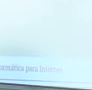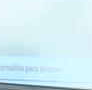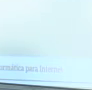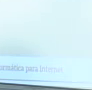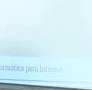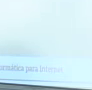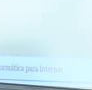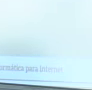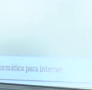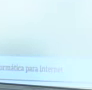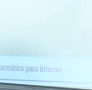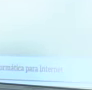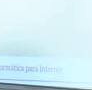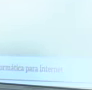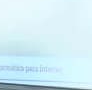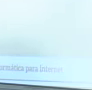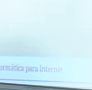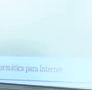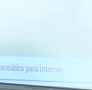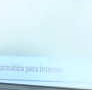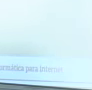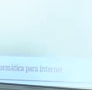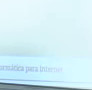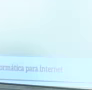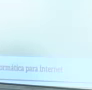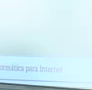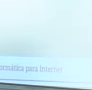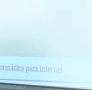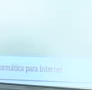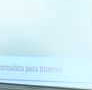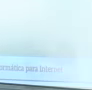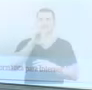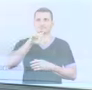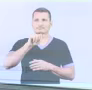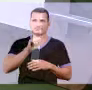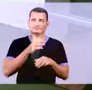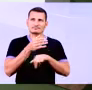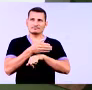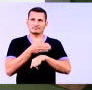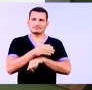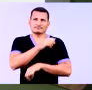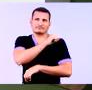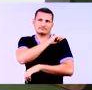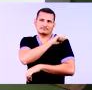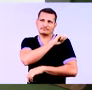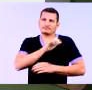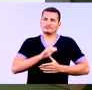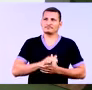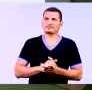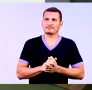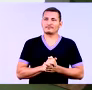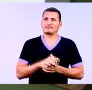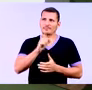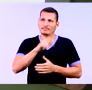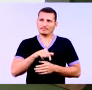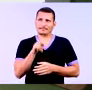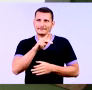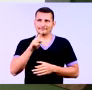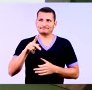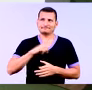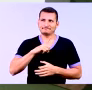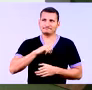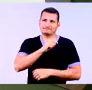que nós fizemos. Então, professora Mariela, passo a palavra, por favor, as participações dos alunos. Professor, aqui temos